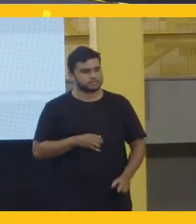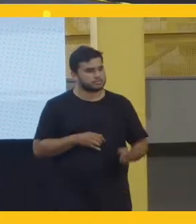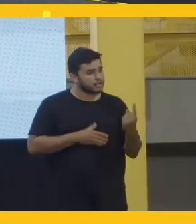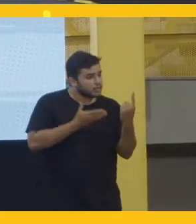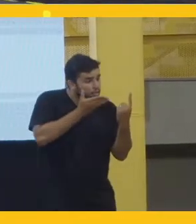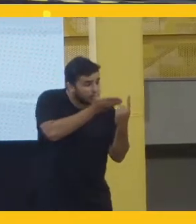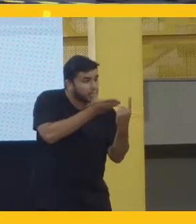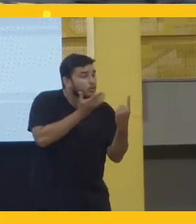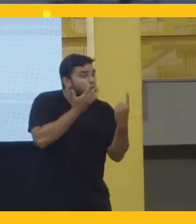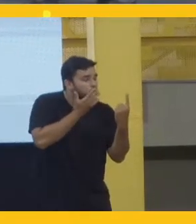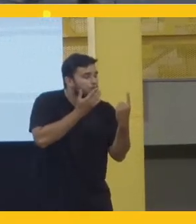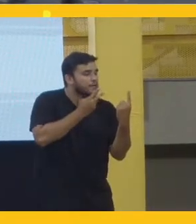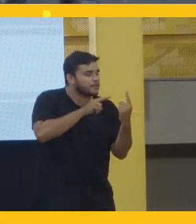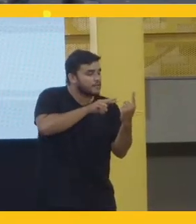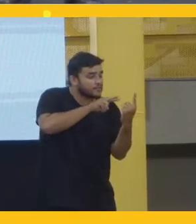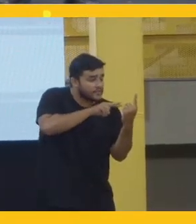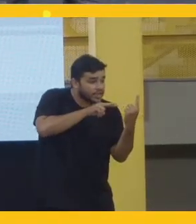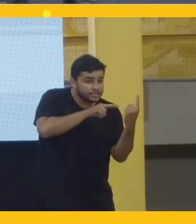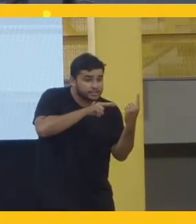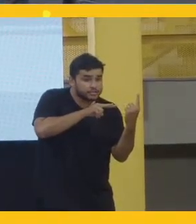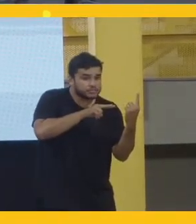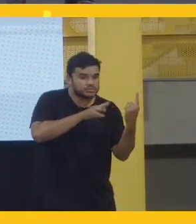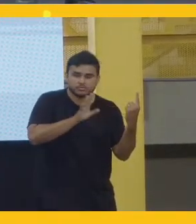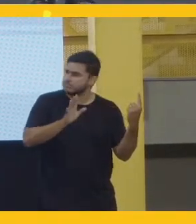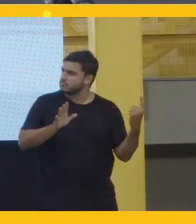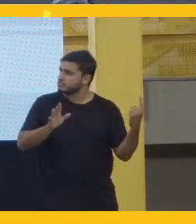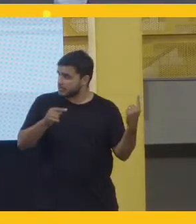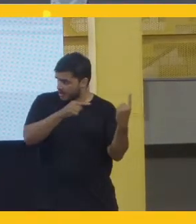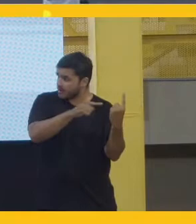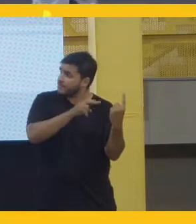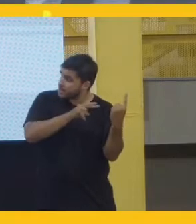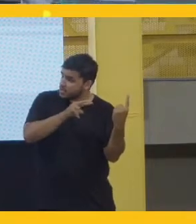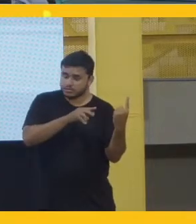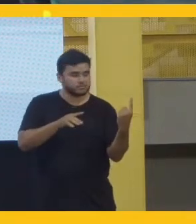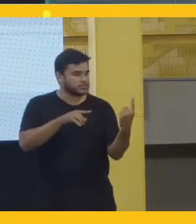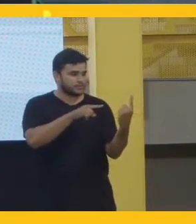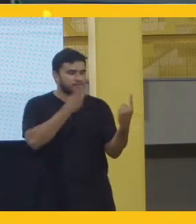percebe todas as cores como uma pessoa em geral. Diga lá.